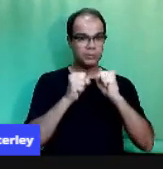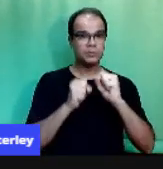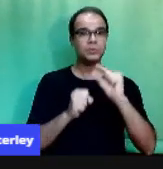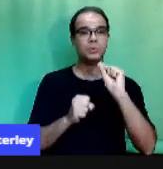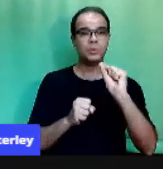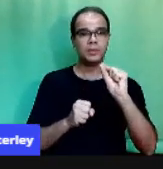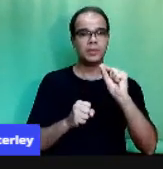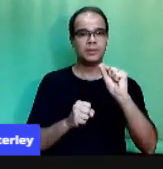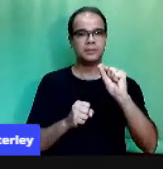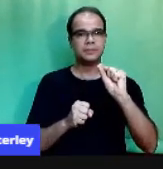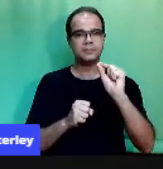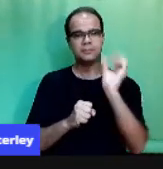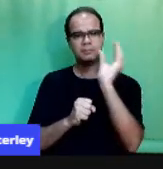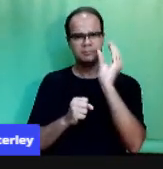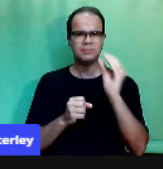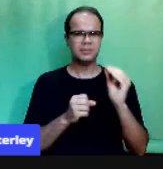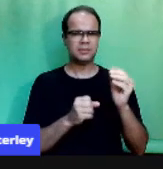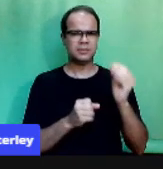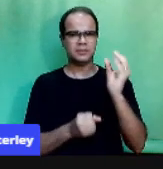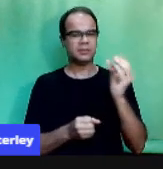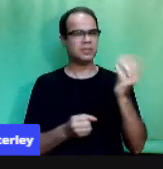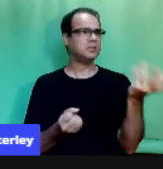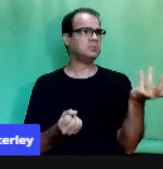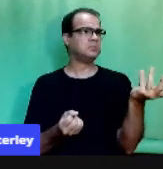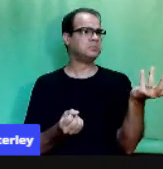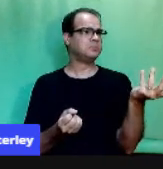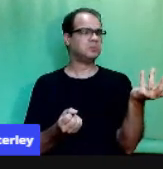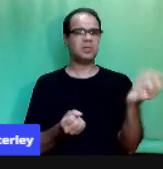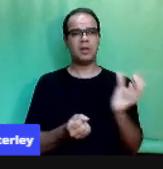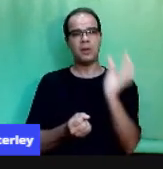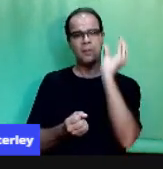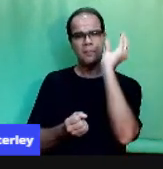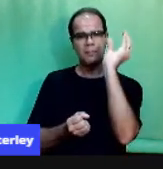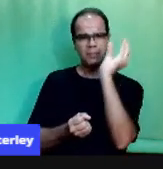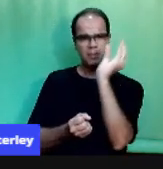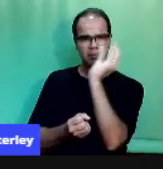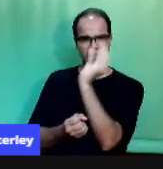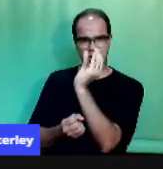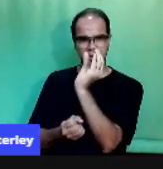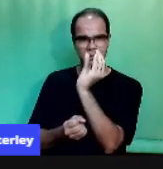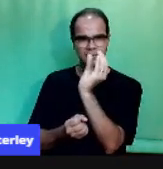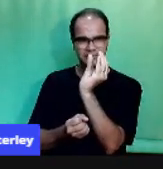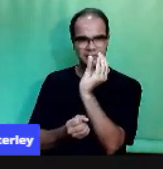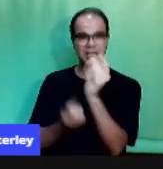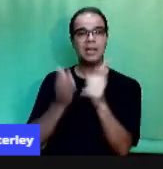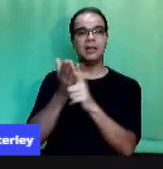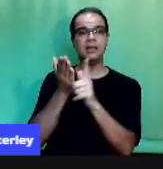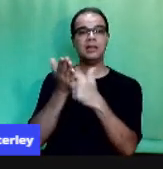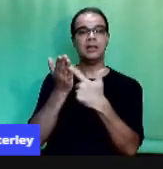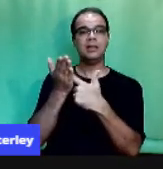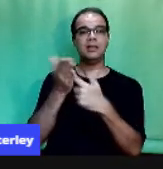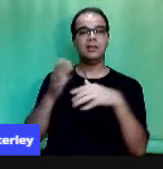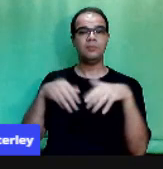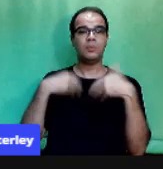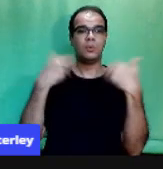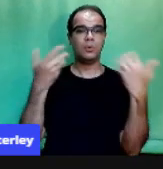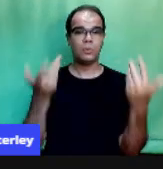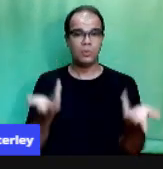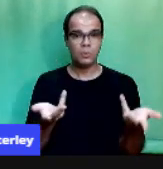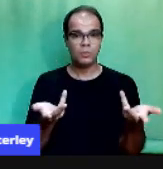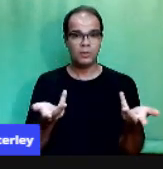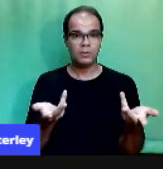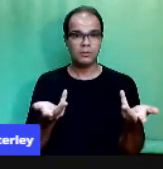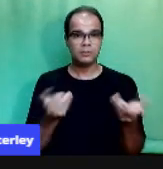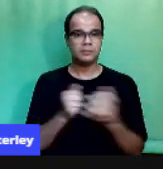utilizar-se do Drive, com seus formulários, com seus editores, seja